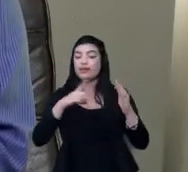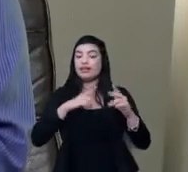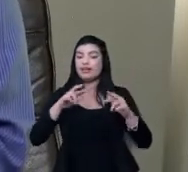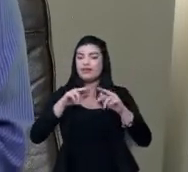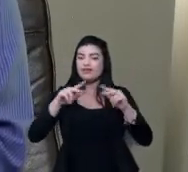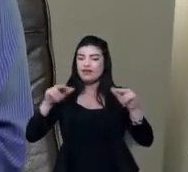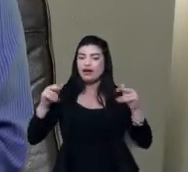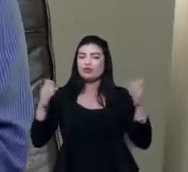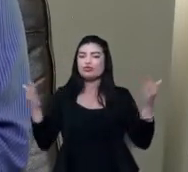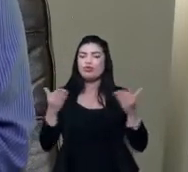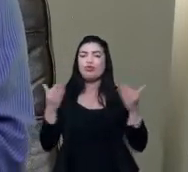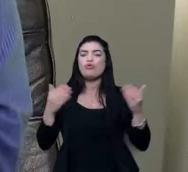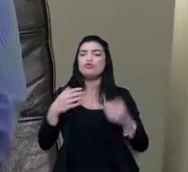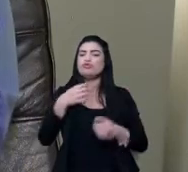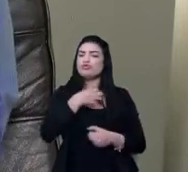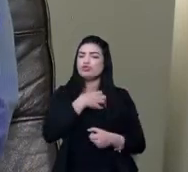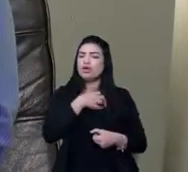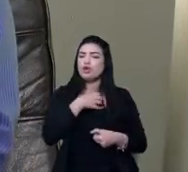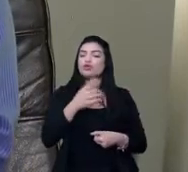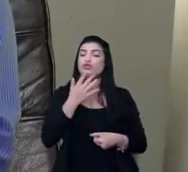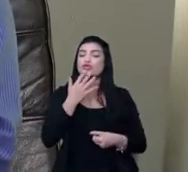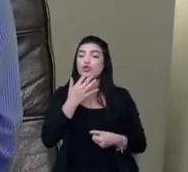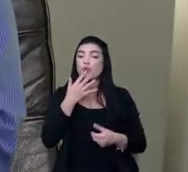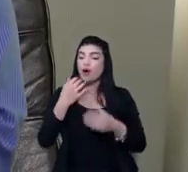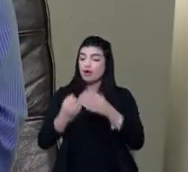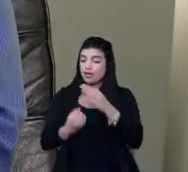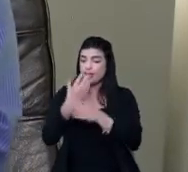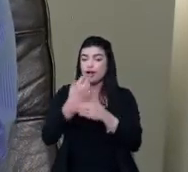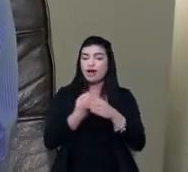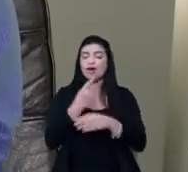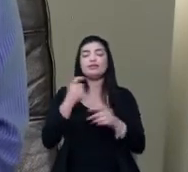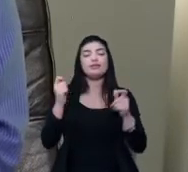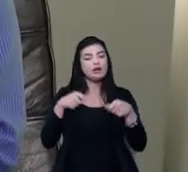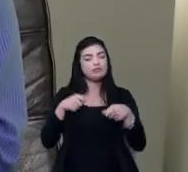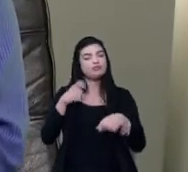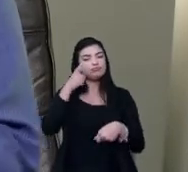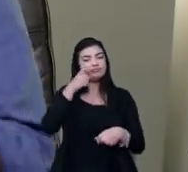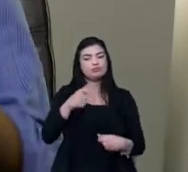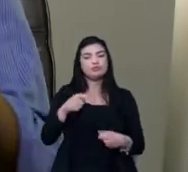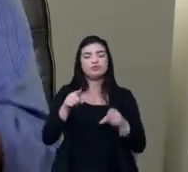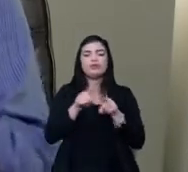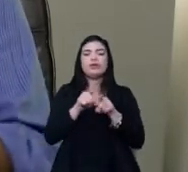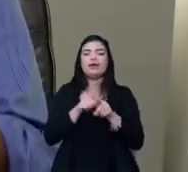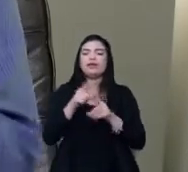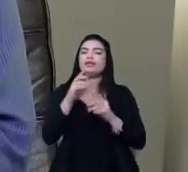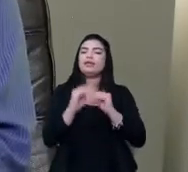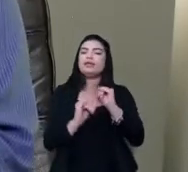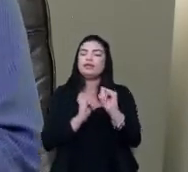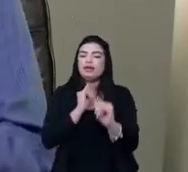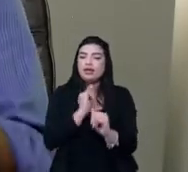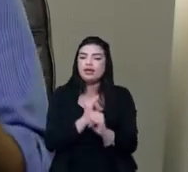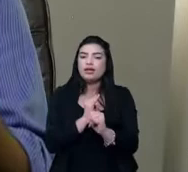muito interessantes, assim. Ainda mais com essa coisa da internet, de você poder postar e tal, não ser sempre aquele quadro, você pode ter